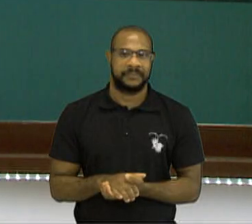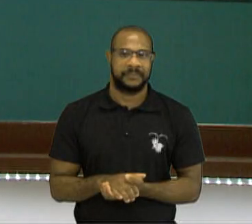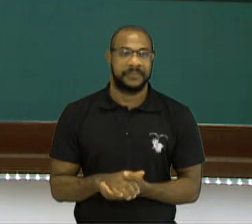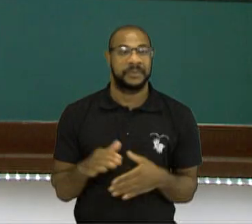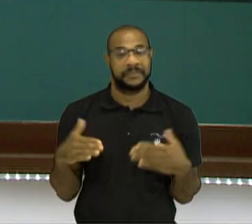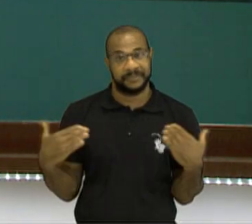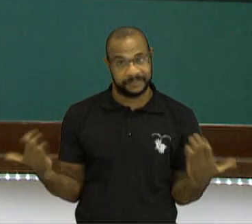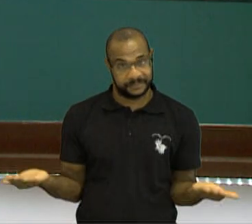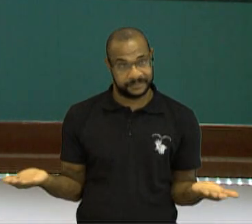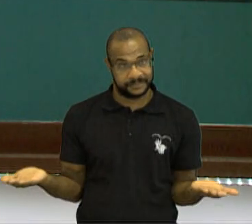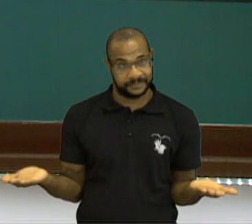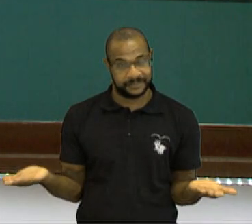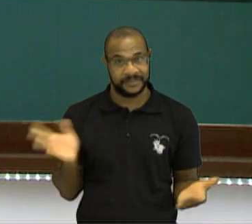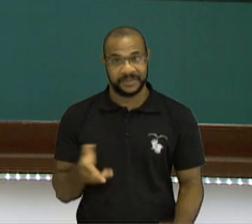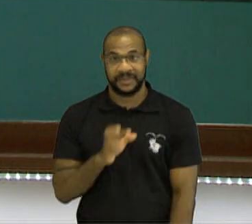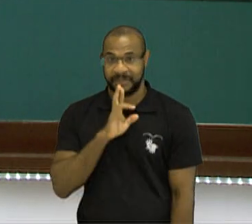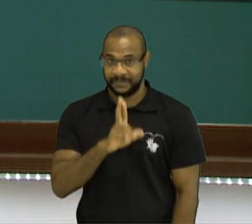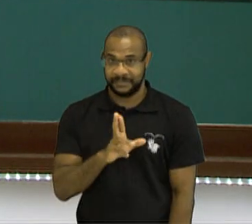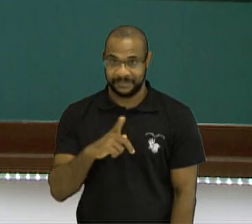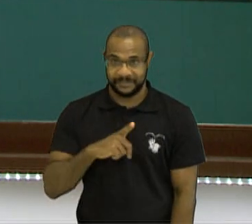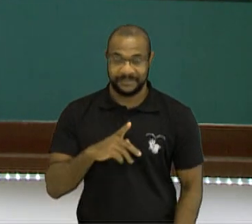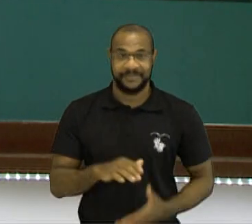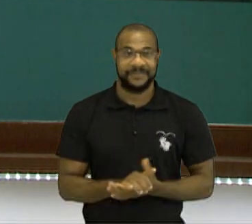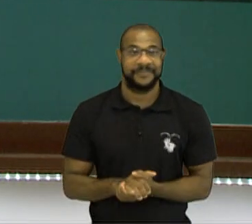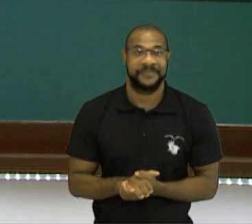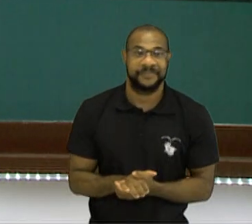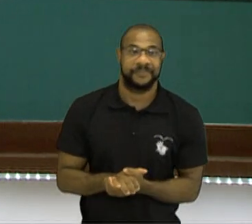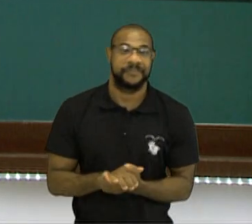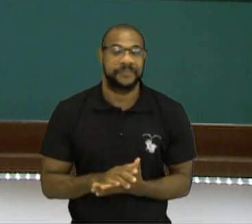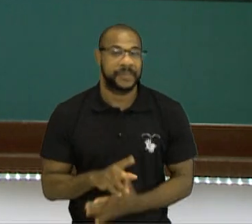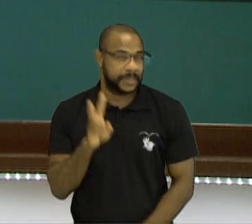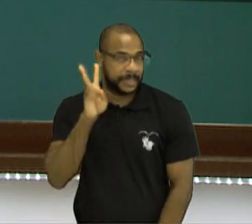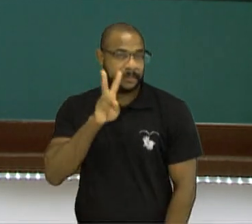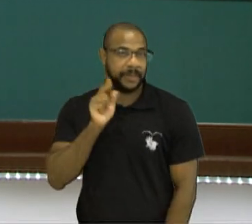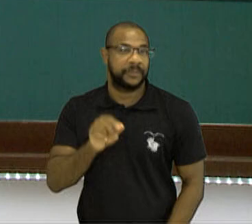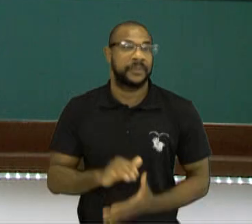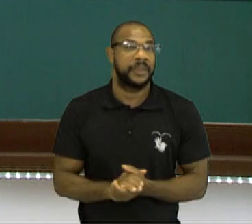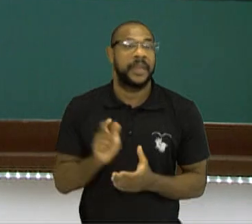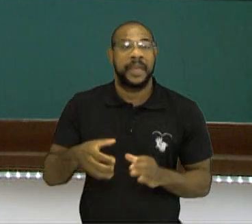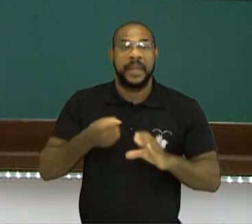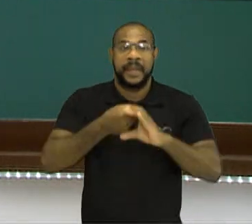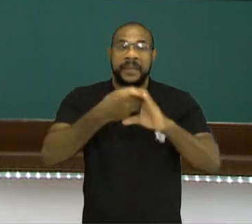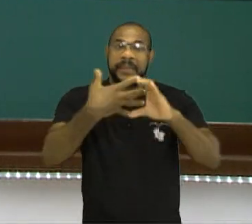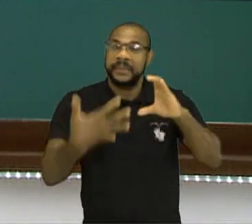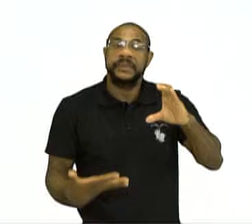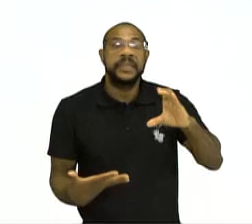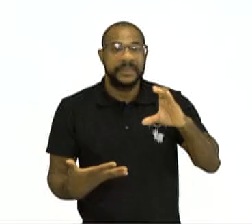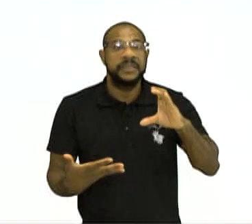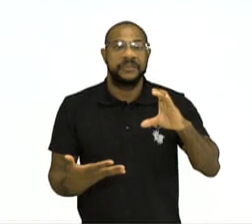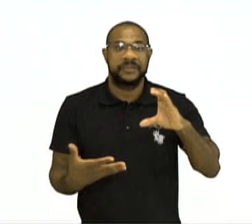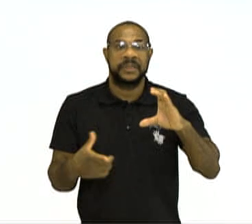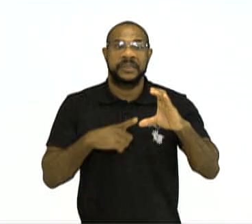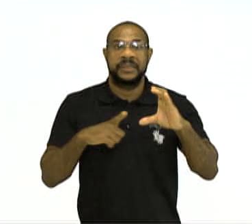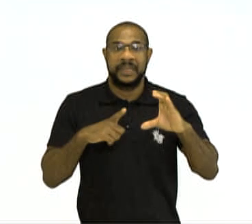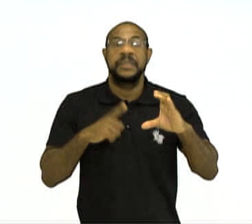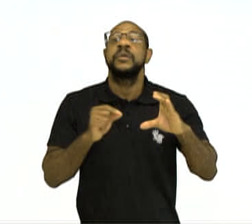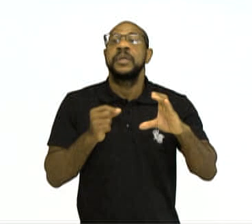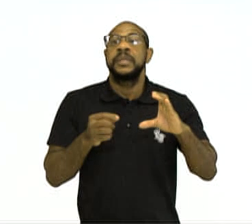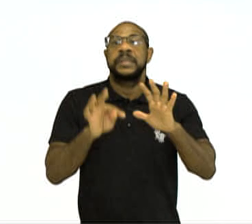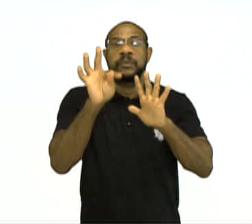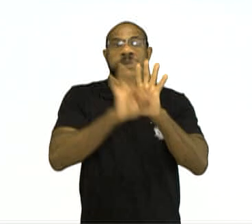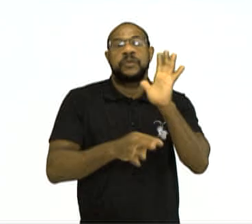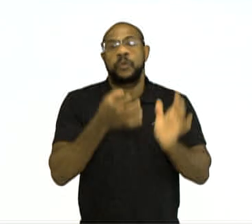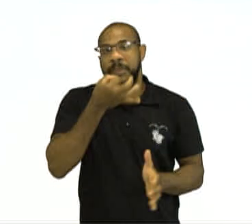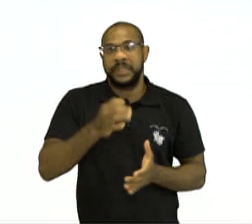E então, já respondeu? Vamos lá. Relembrando, são características assumidas do artigo de